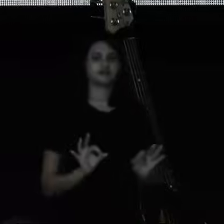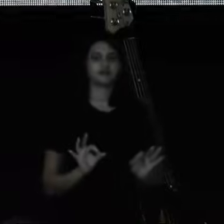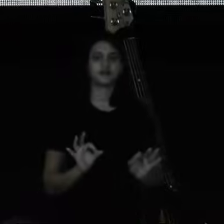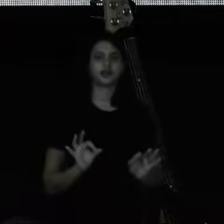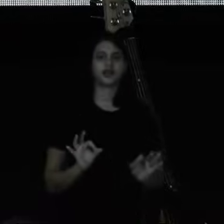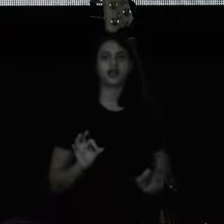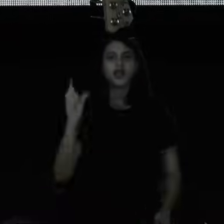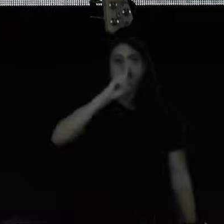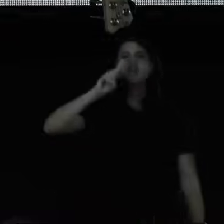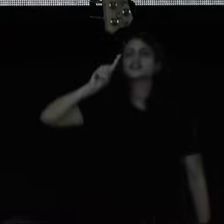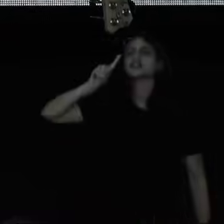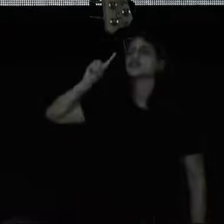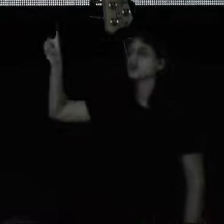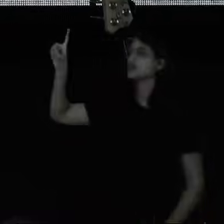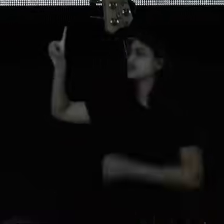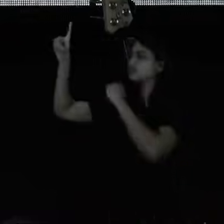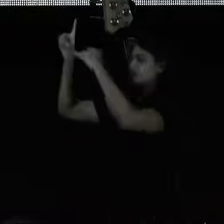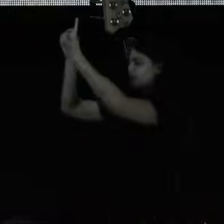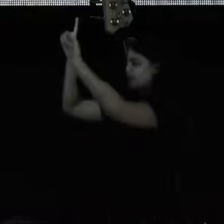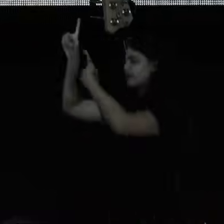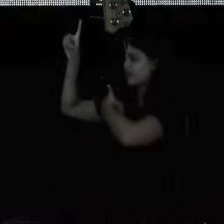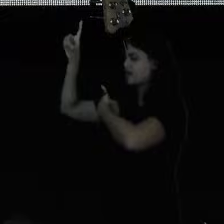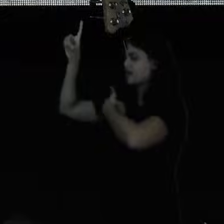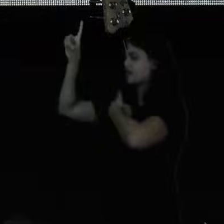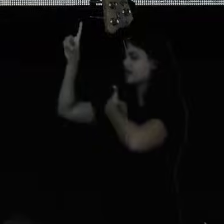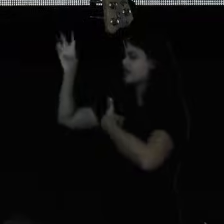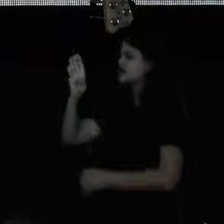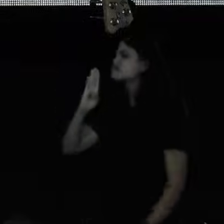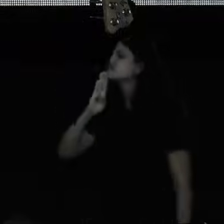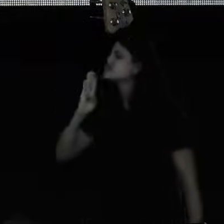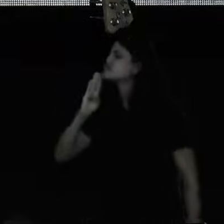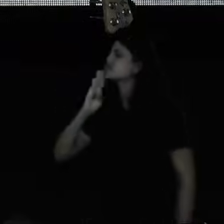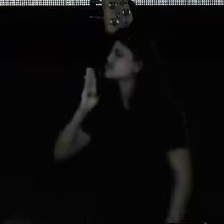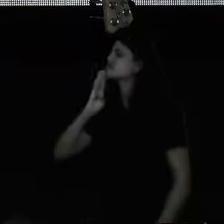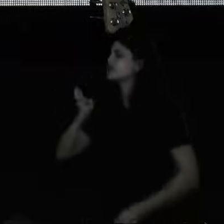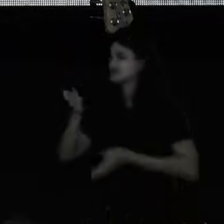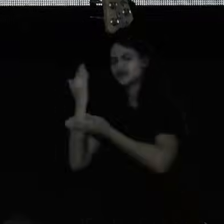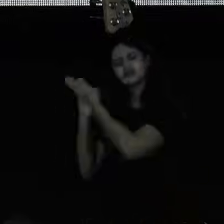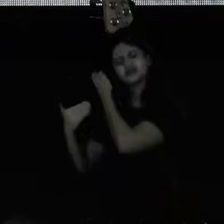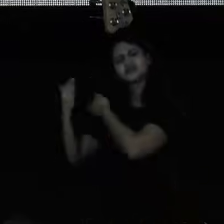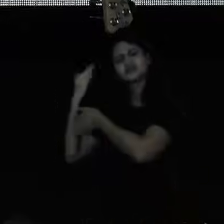nascer, ei, eu te formei no ventre da sua mãe,